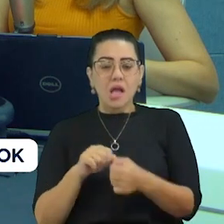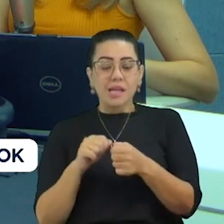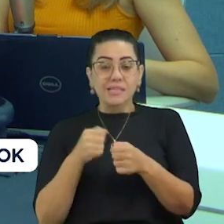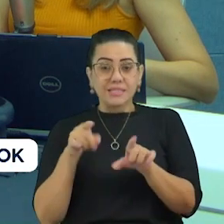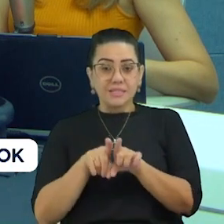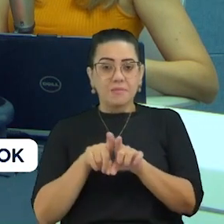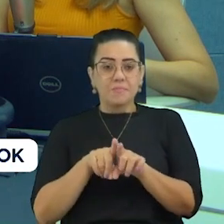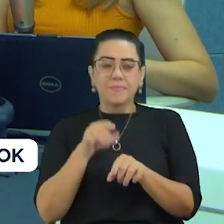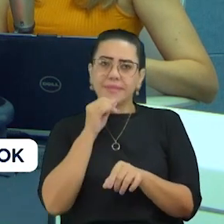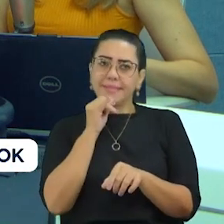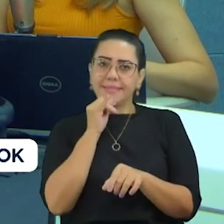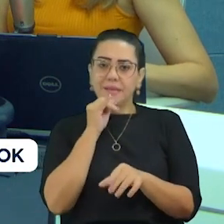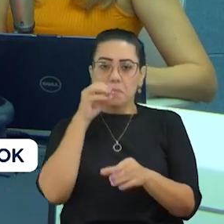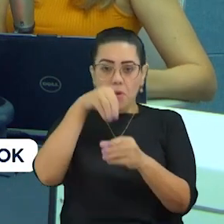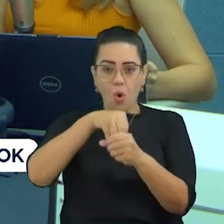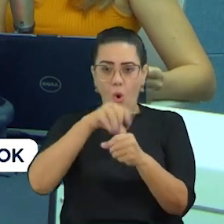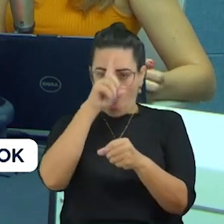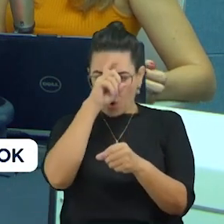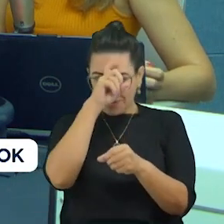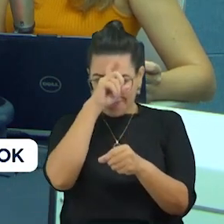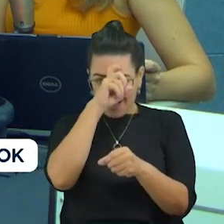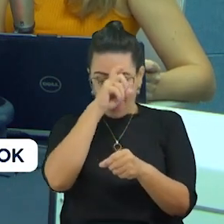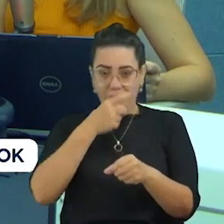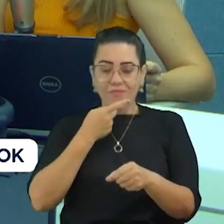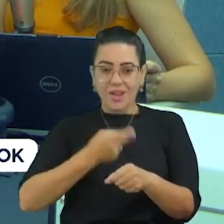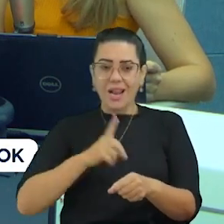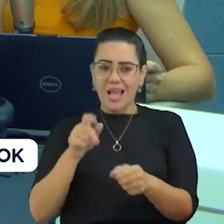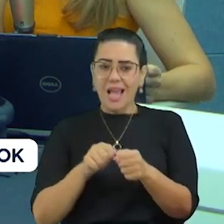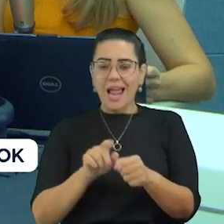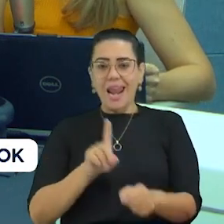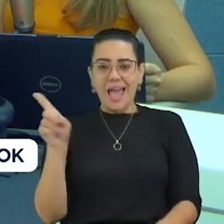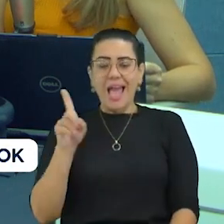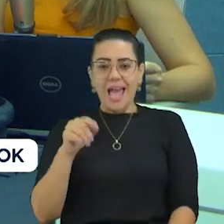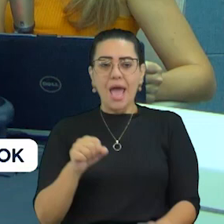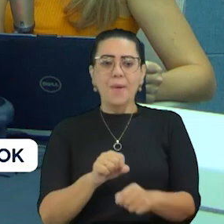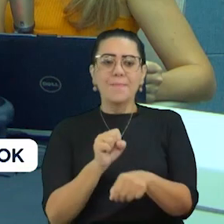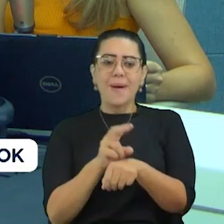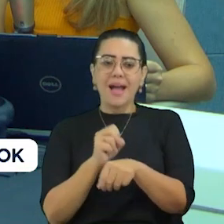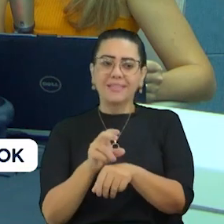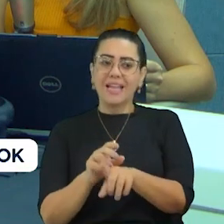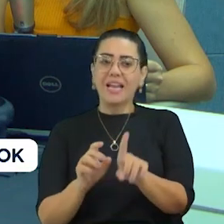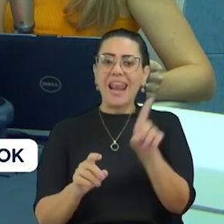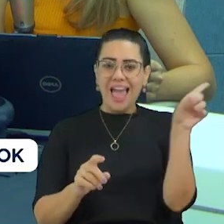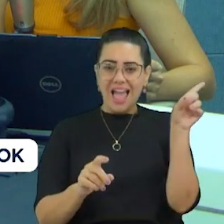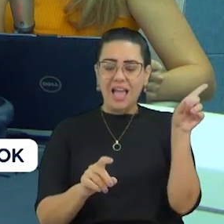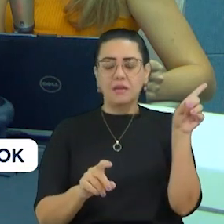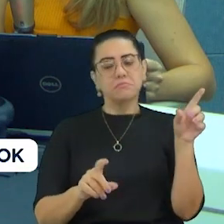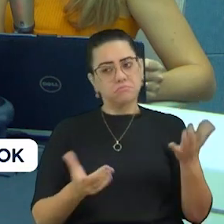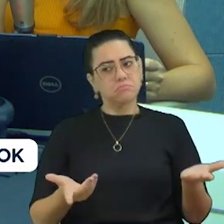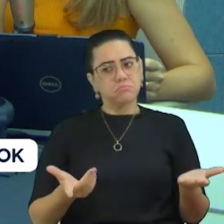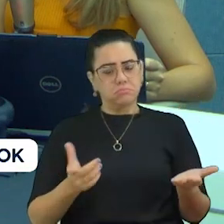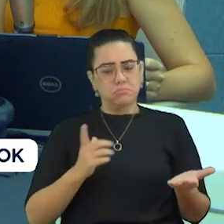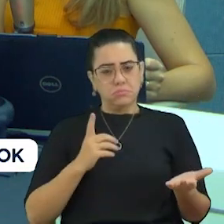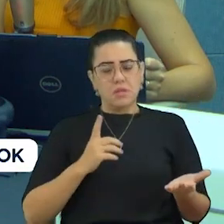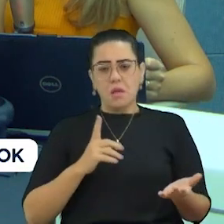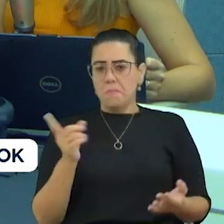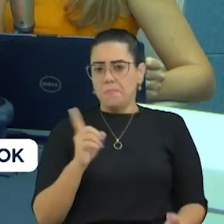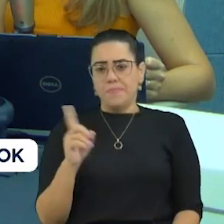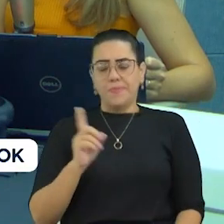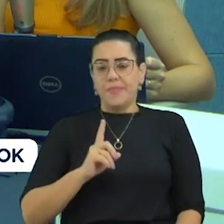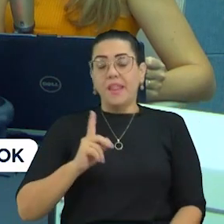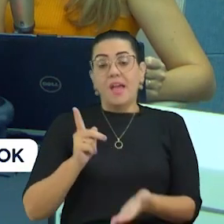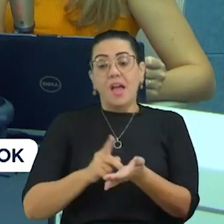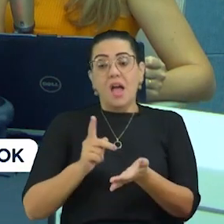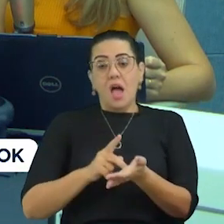de um hospital, as pessoas acham que o nível de infecção lá é por causa das bactérias de lá. Existe esse problema, mas na verdade